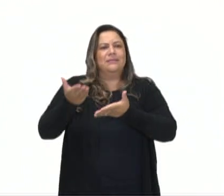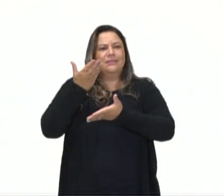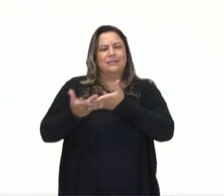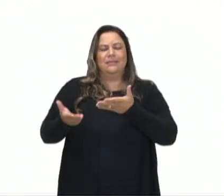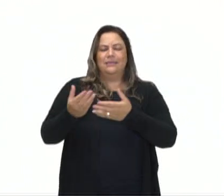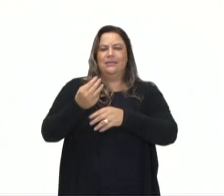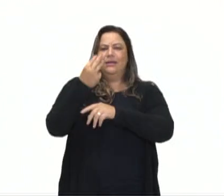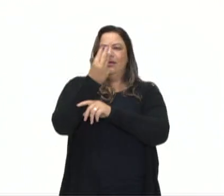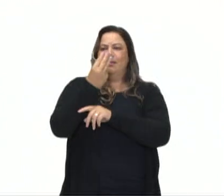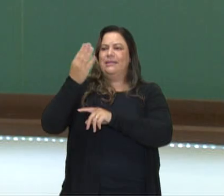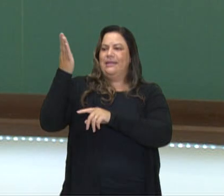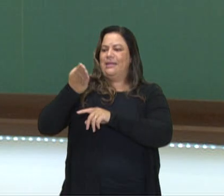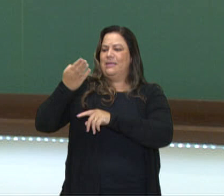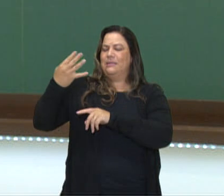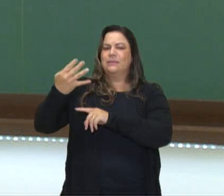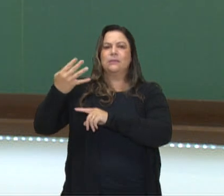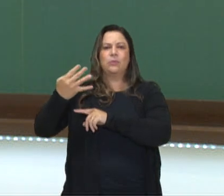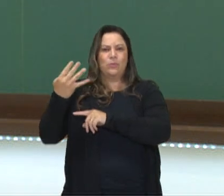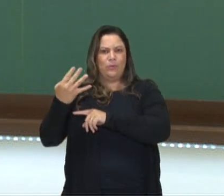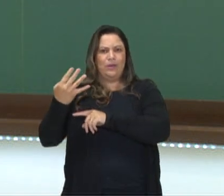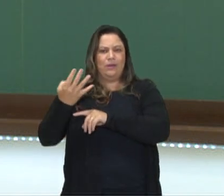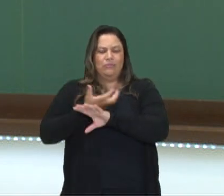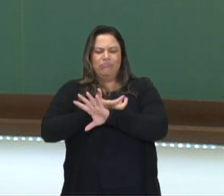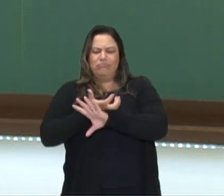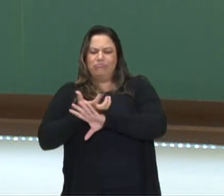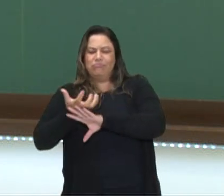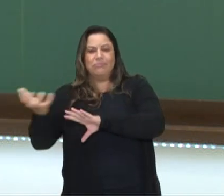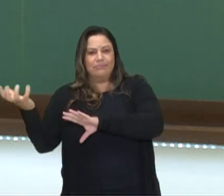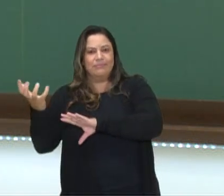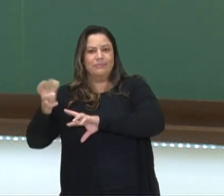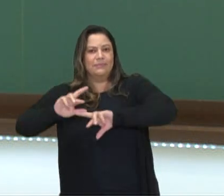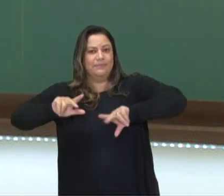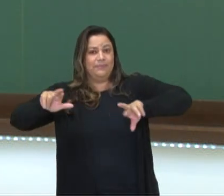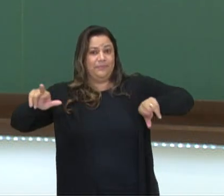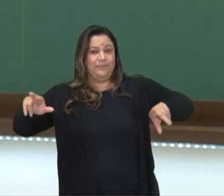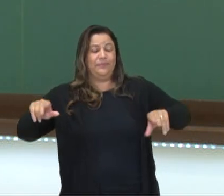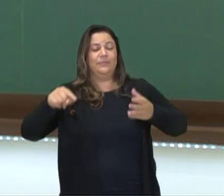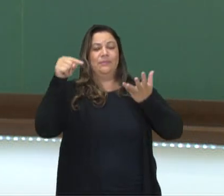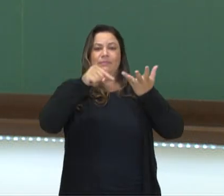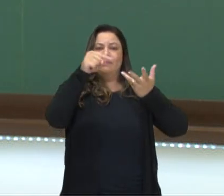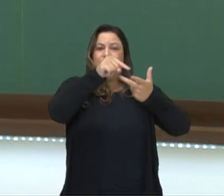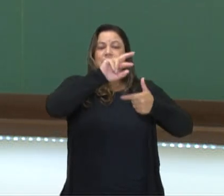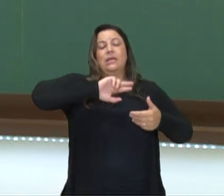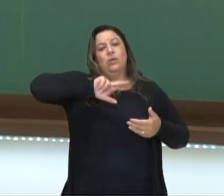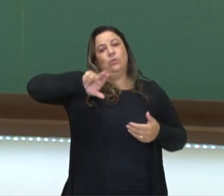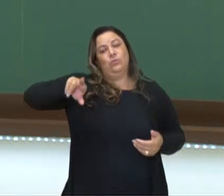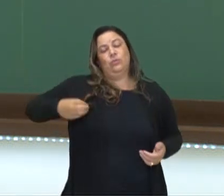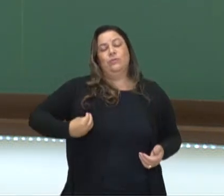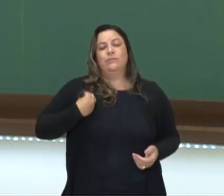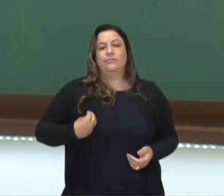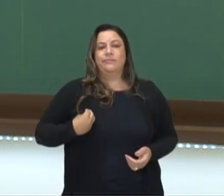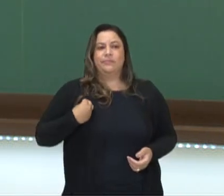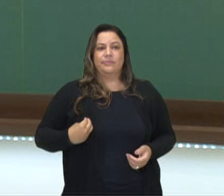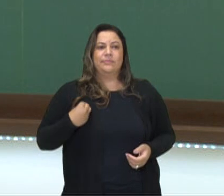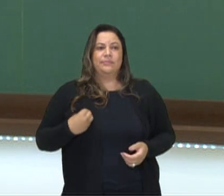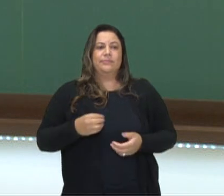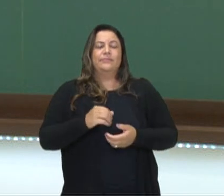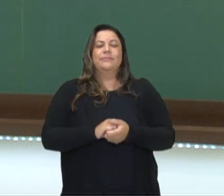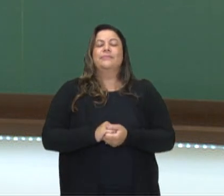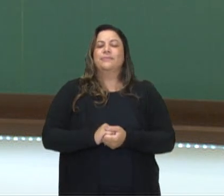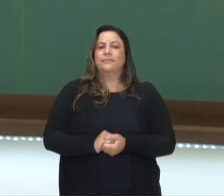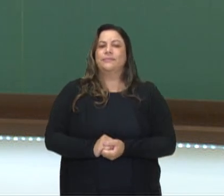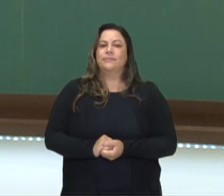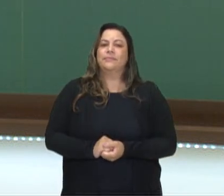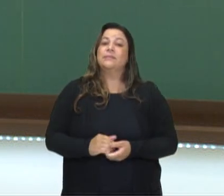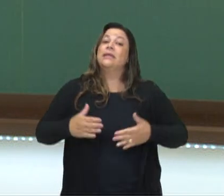sua vegetação original. Então ele tem que ter uma grande biodiversidade, mas ele tem que ter sido devastado em 3/4 da